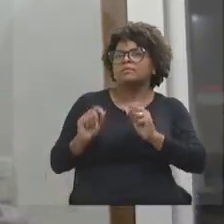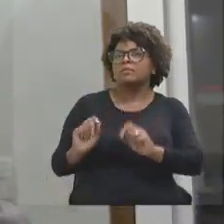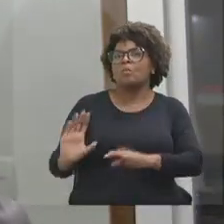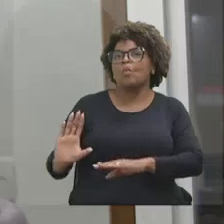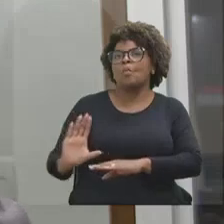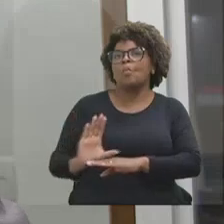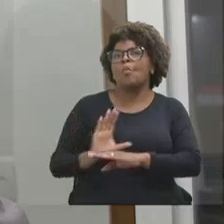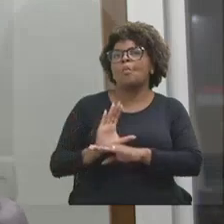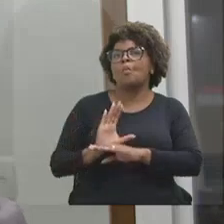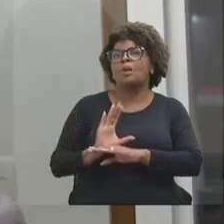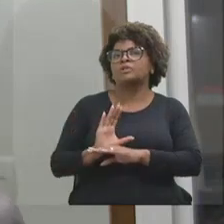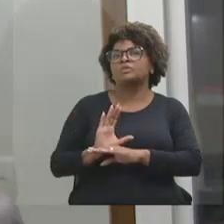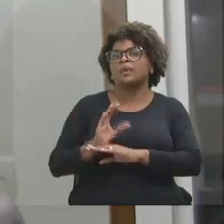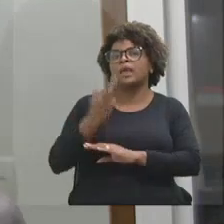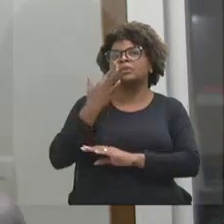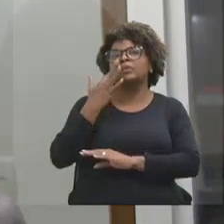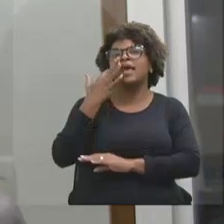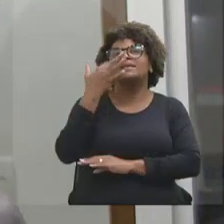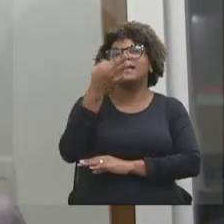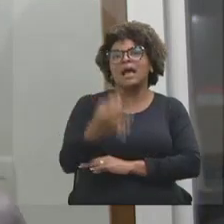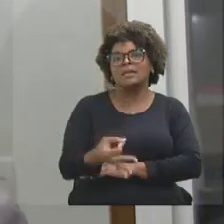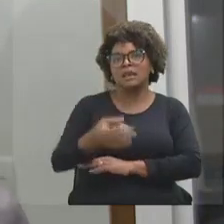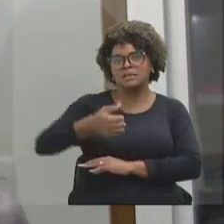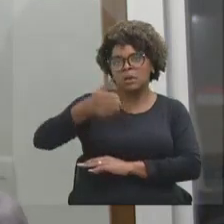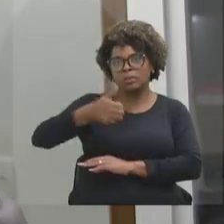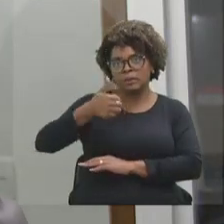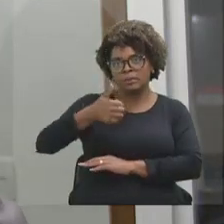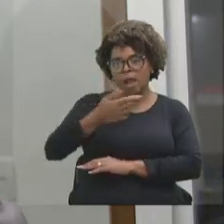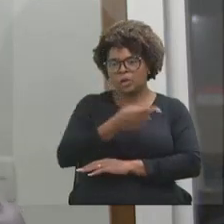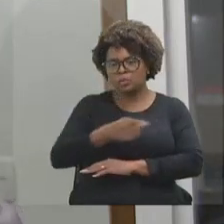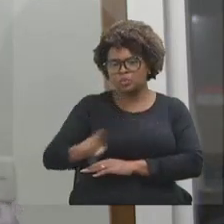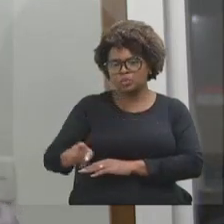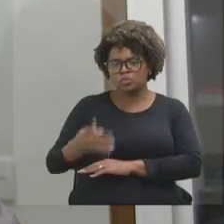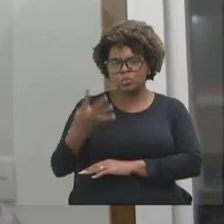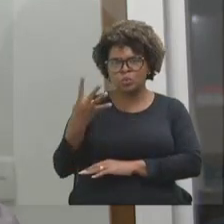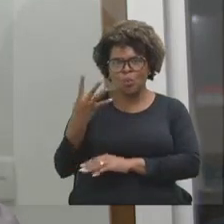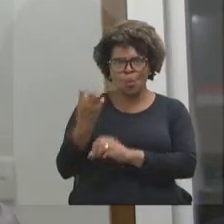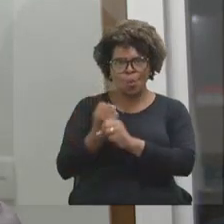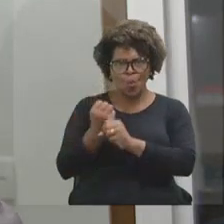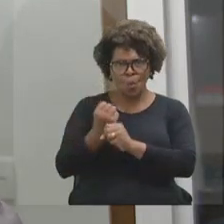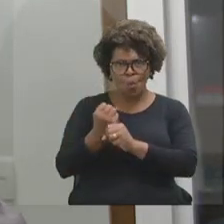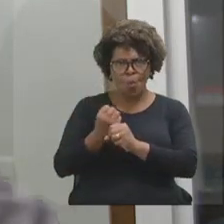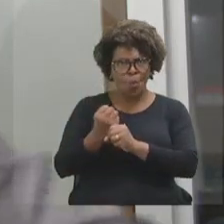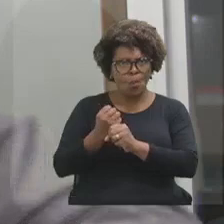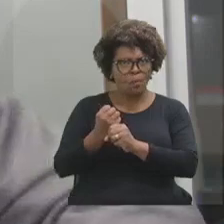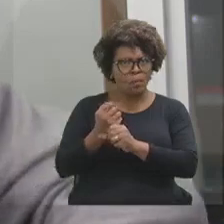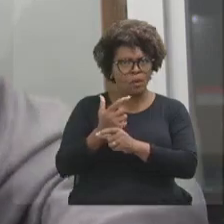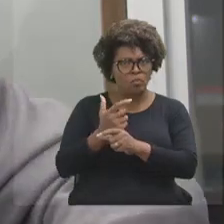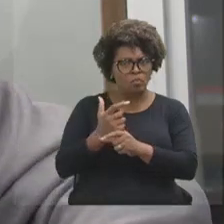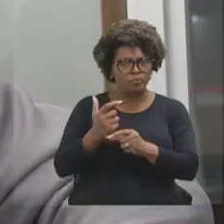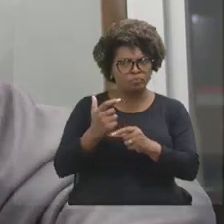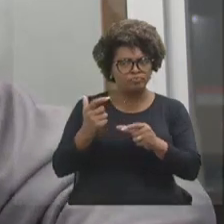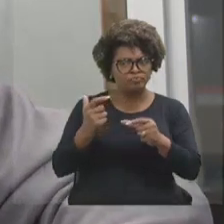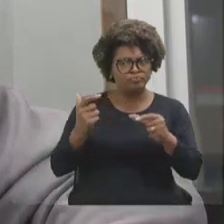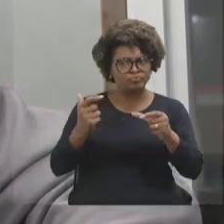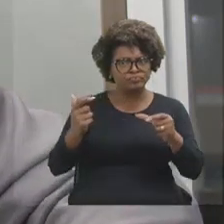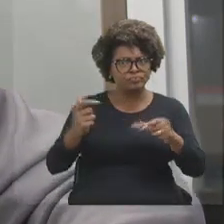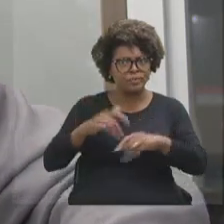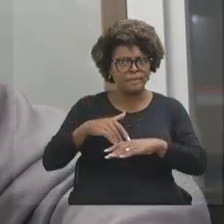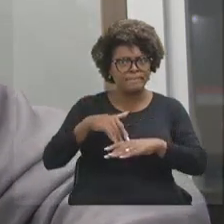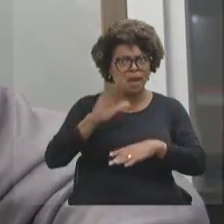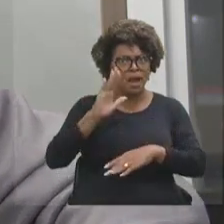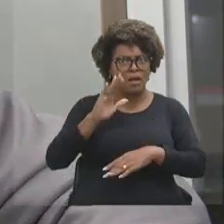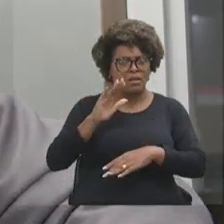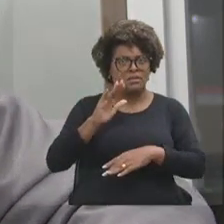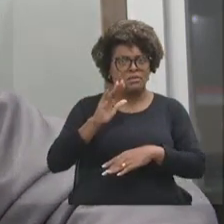na atenção primária Nos últimos quatro anos cresceram sobre a maneira Lembrar que no ano de 2017